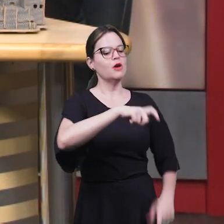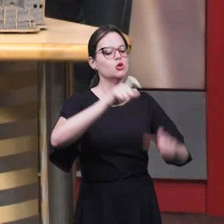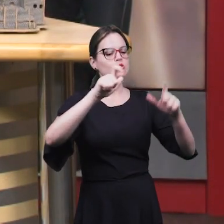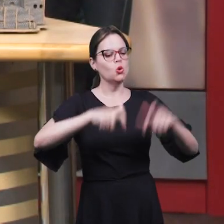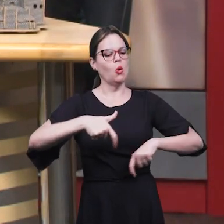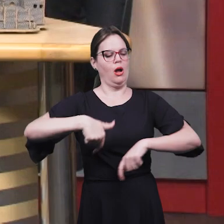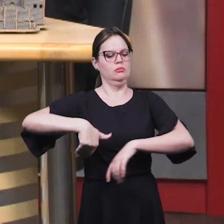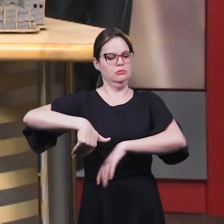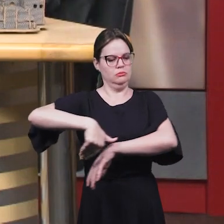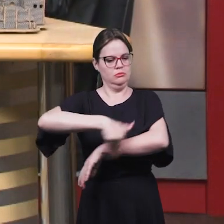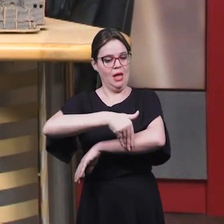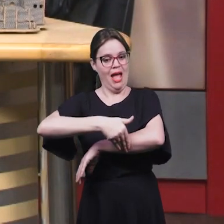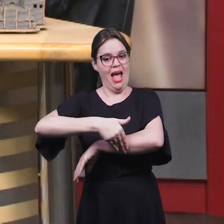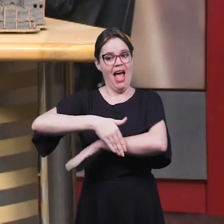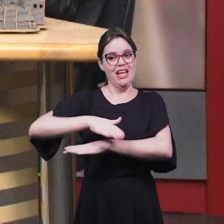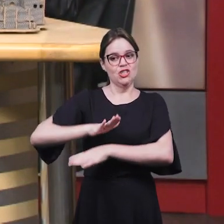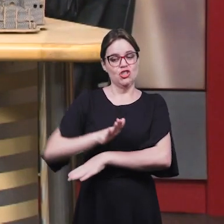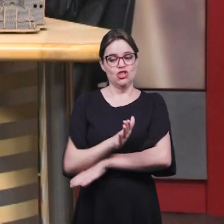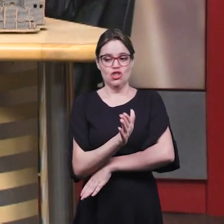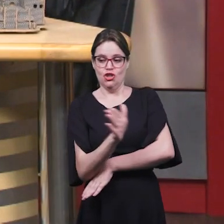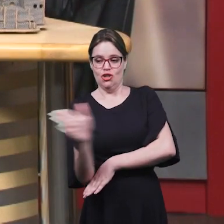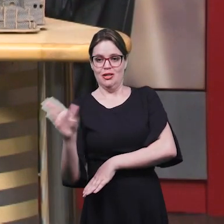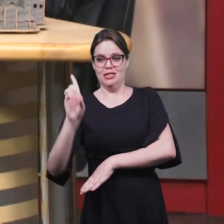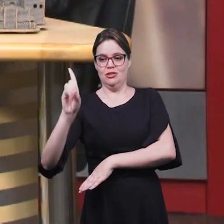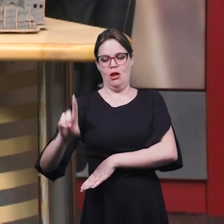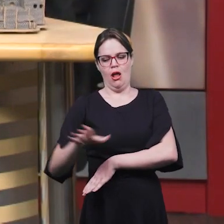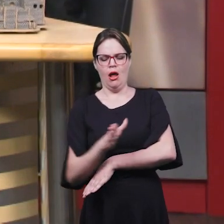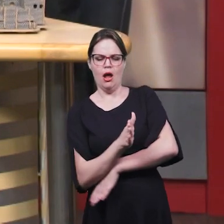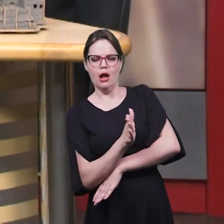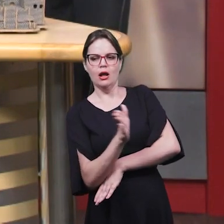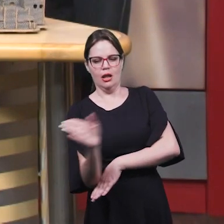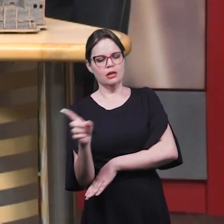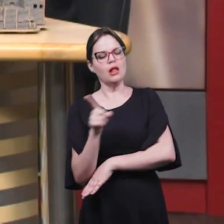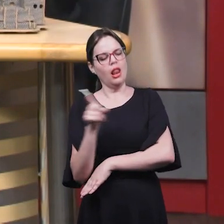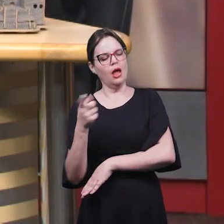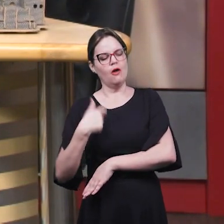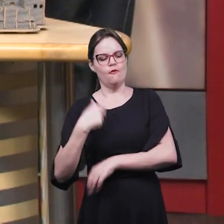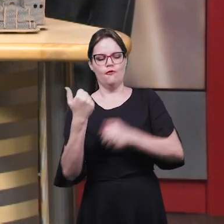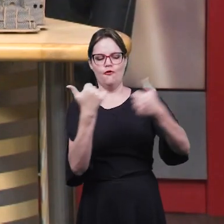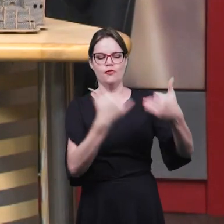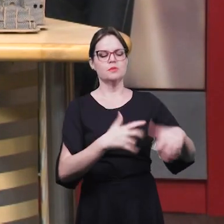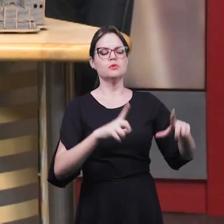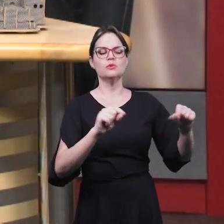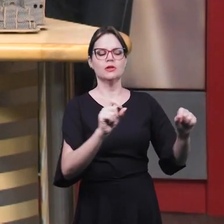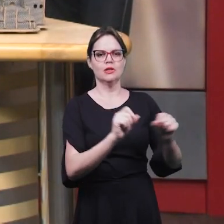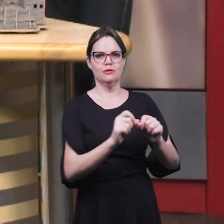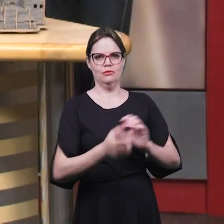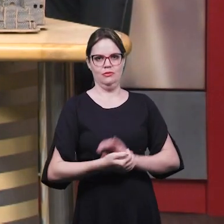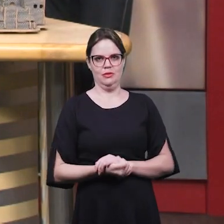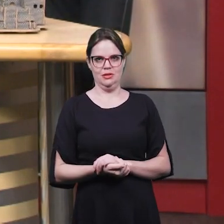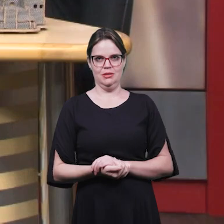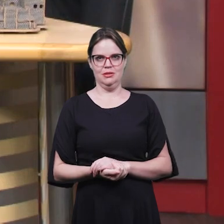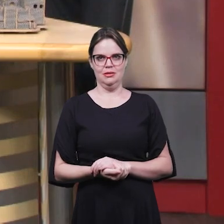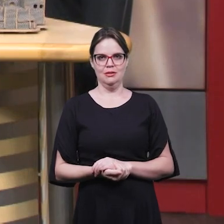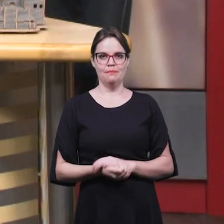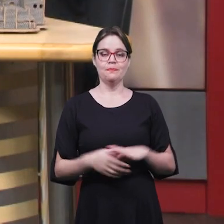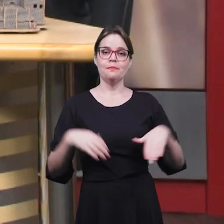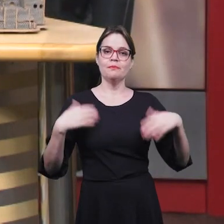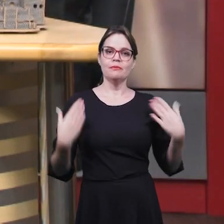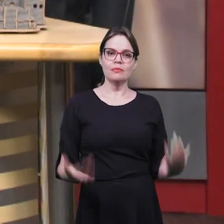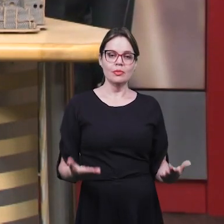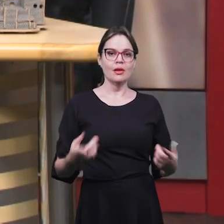sobre ele e ele restaurou a vista. Então, poderia questionar, mas por que o Senhor já não deixou ele cego,